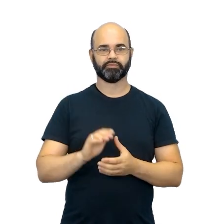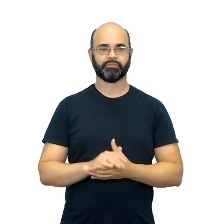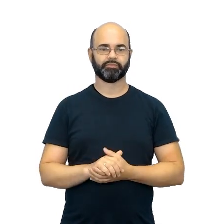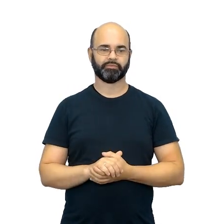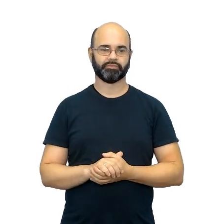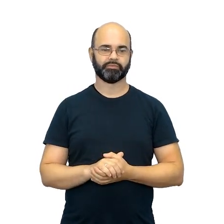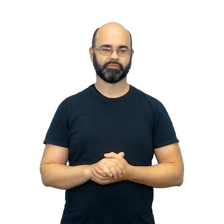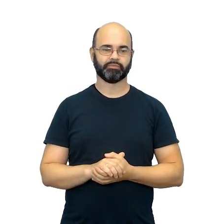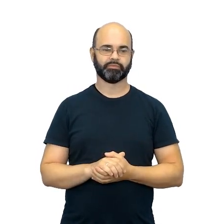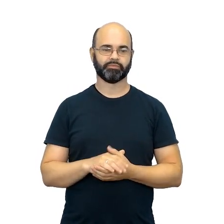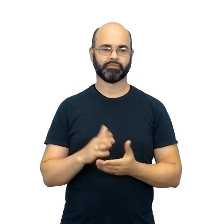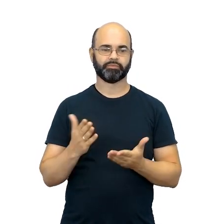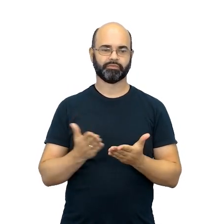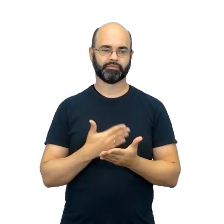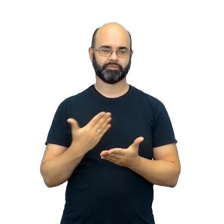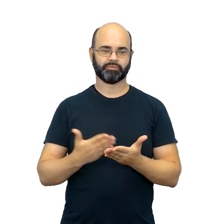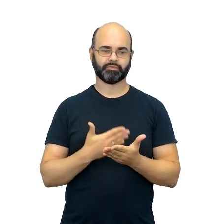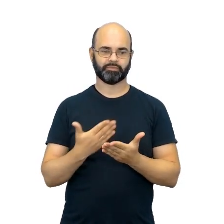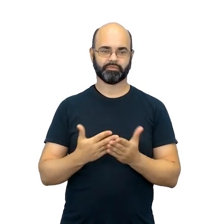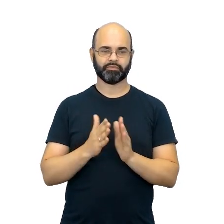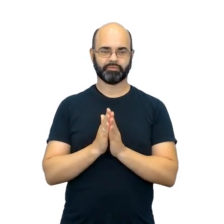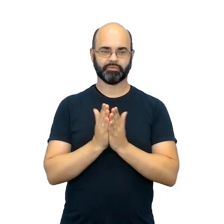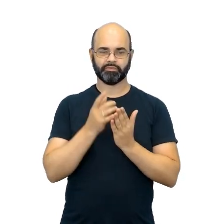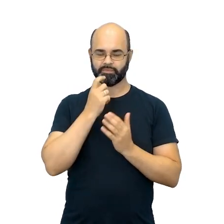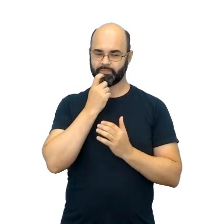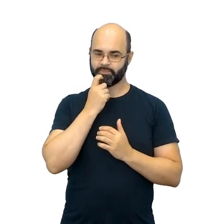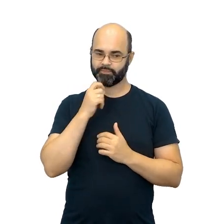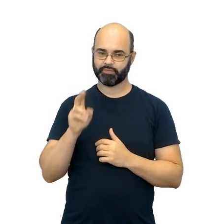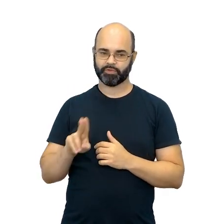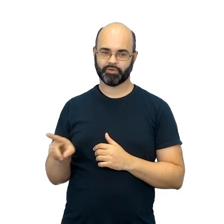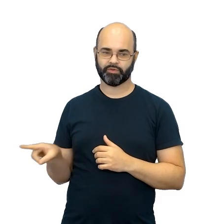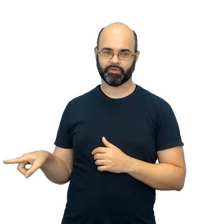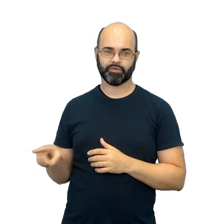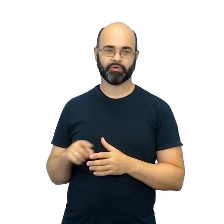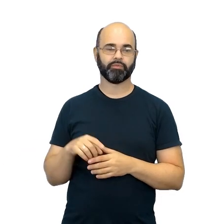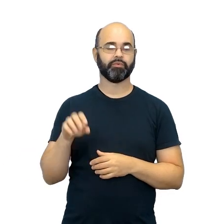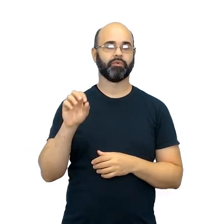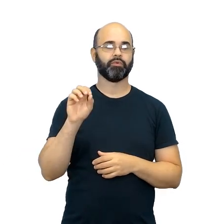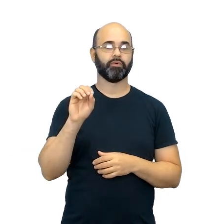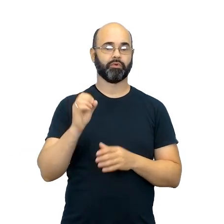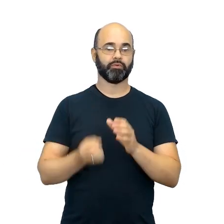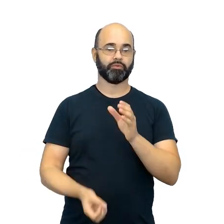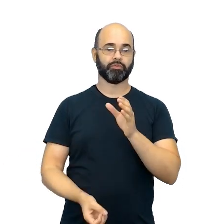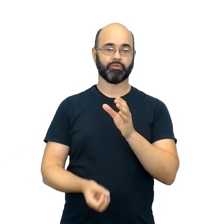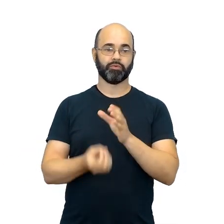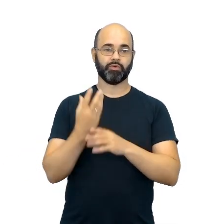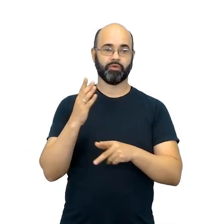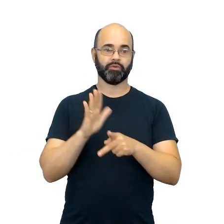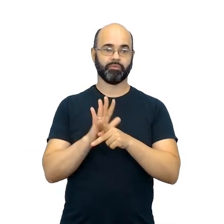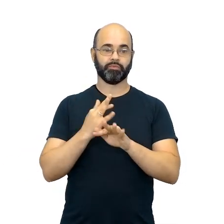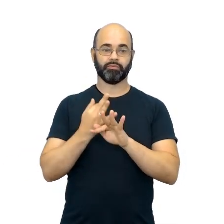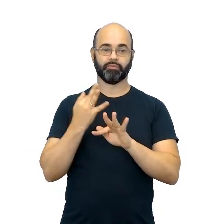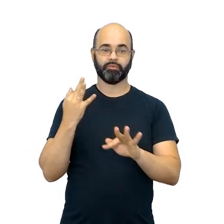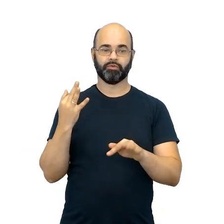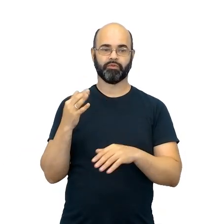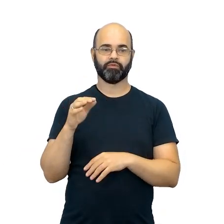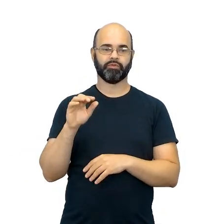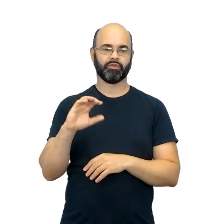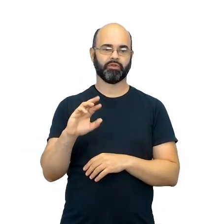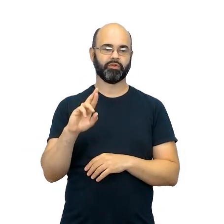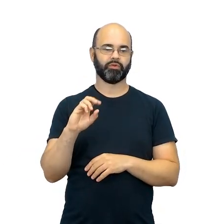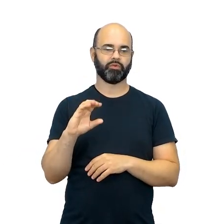página 189 desse livro, que se chama Origens e Evolução das Ideias da Física, que traz, né, uma